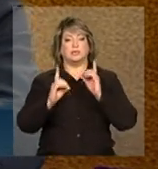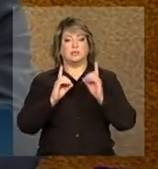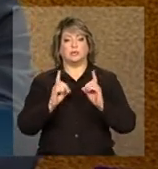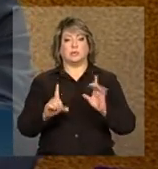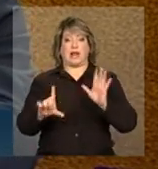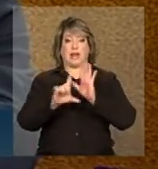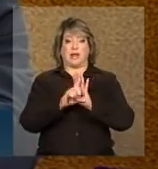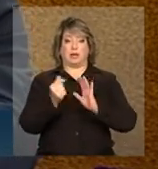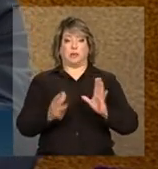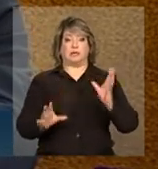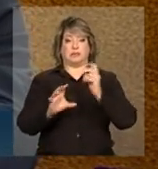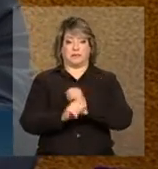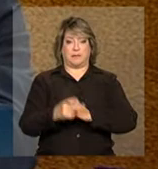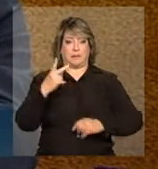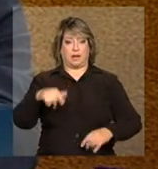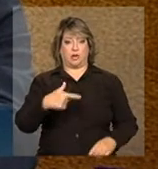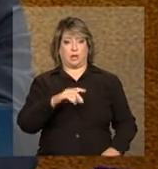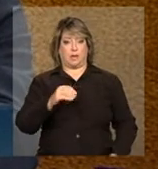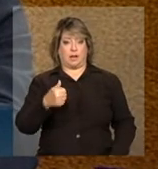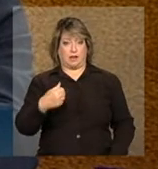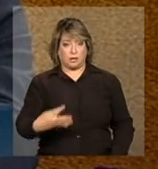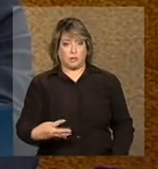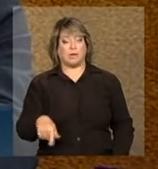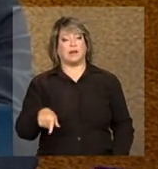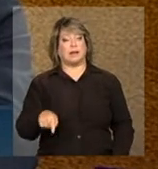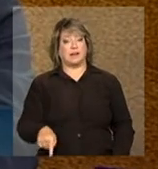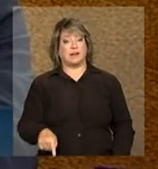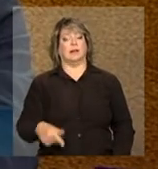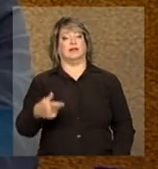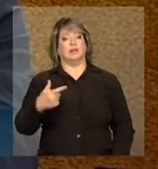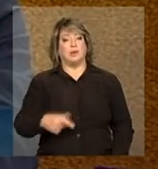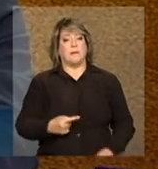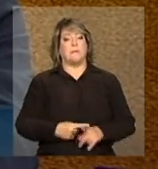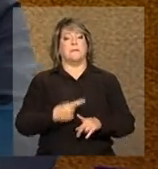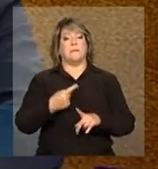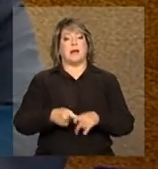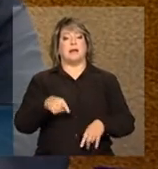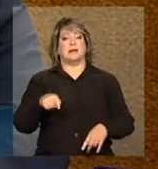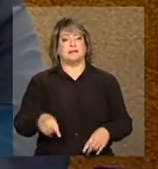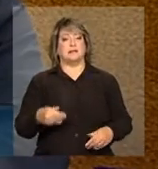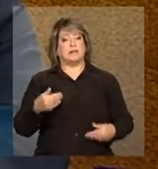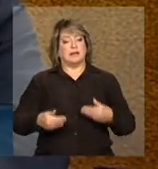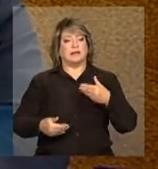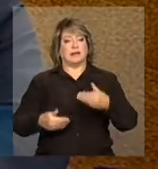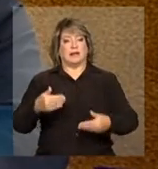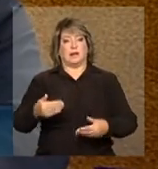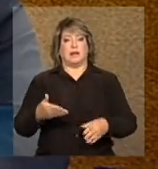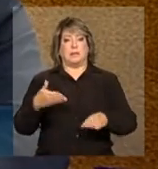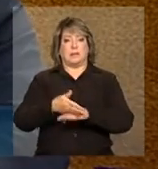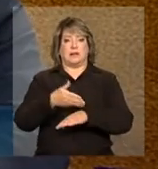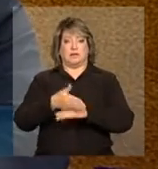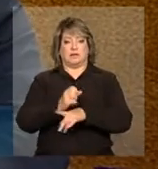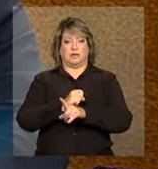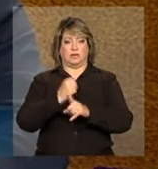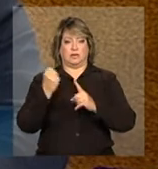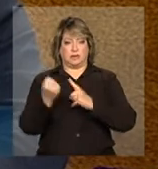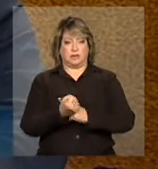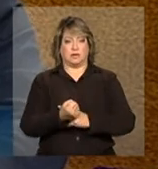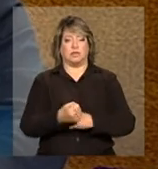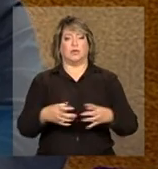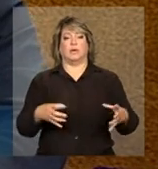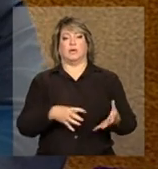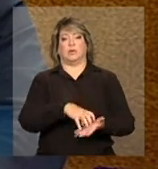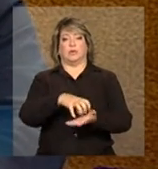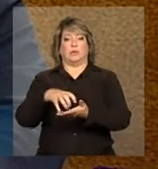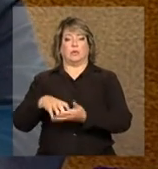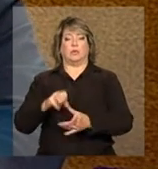para 2014 é mais uma etapa dessa participação social da sociedade civil, dos movimentos